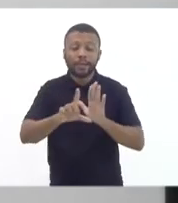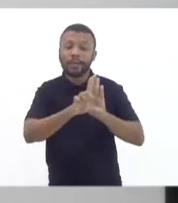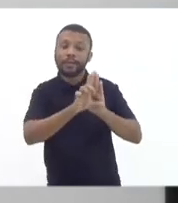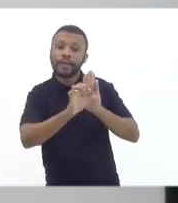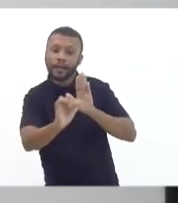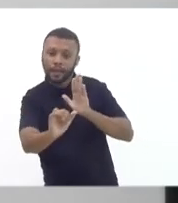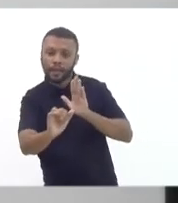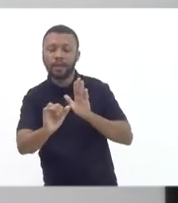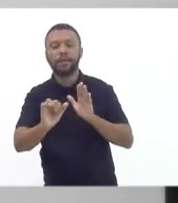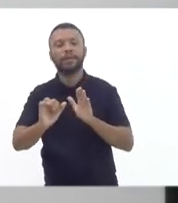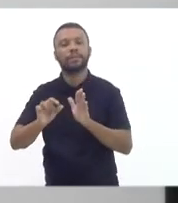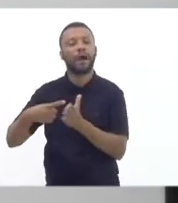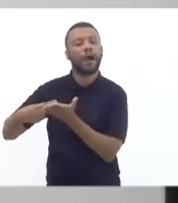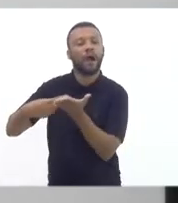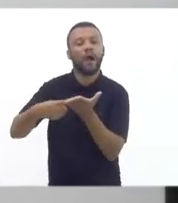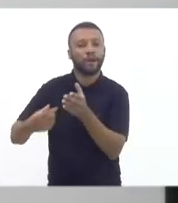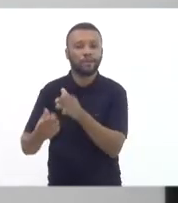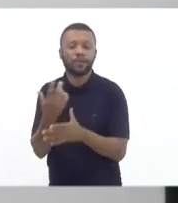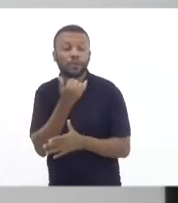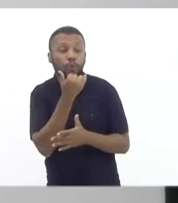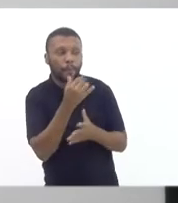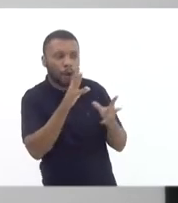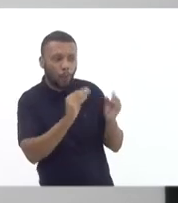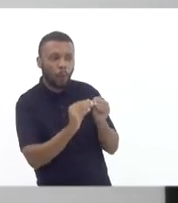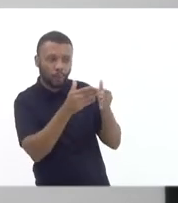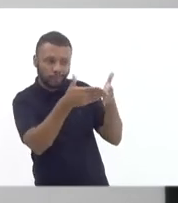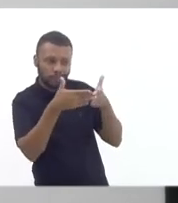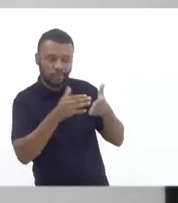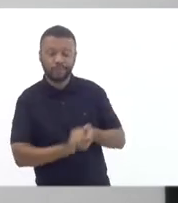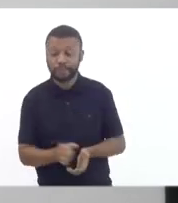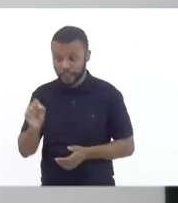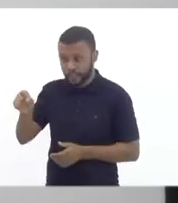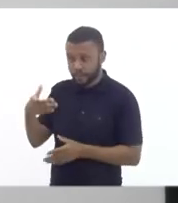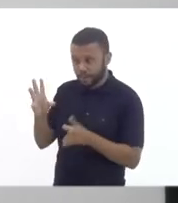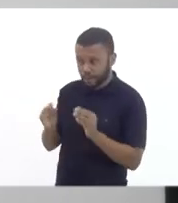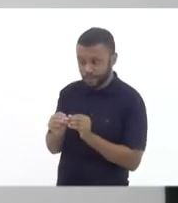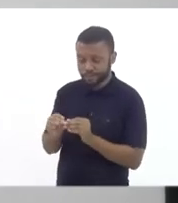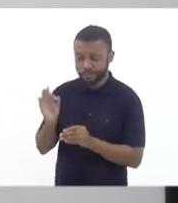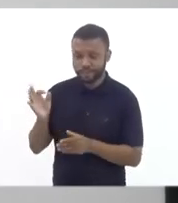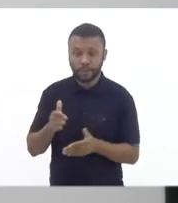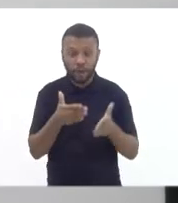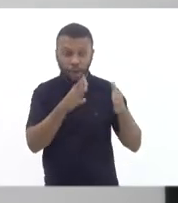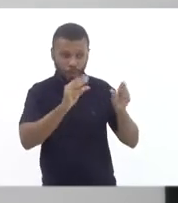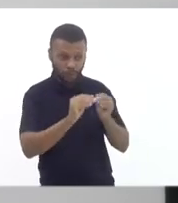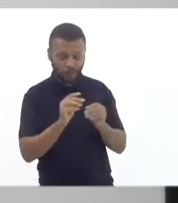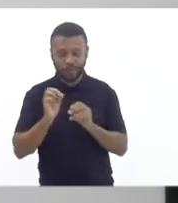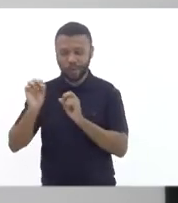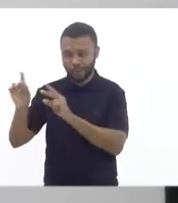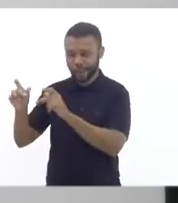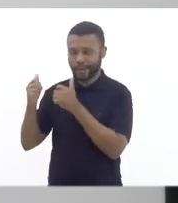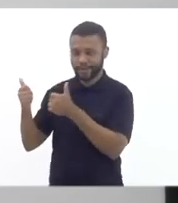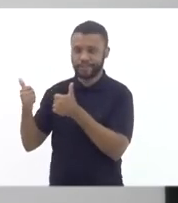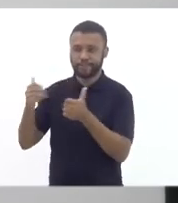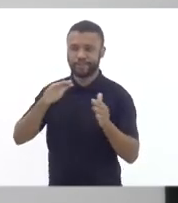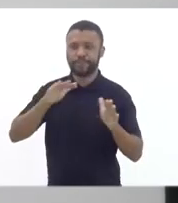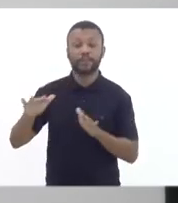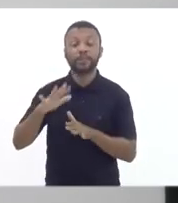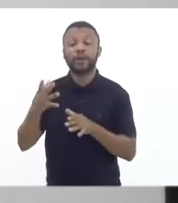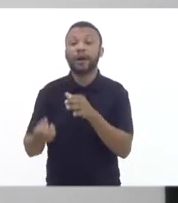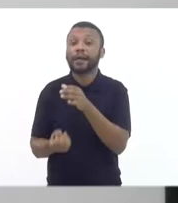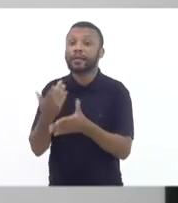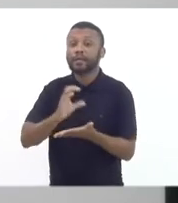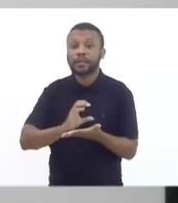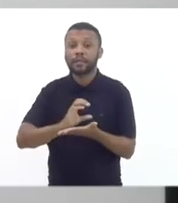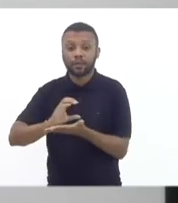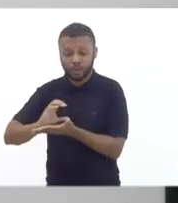ser criado. Mas eu não... Conclua, por gentileza. Sim? Conclua, por gentileza. Ah, estou concluindo. Então, a implementação